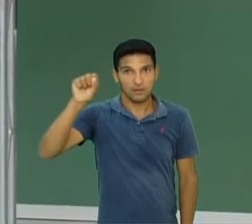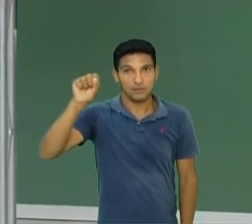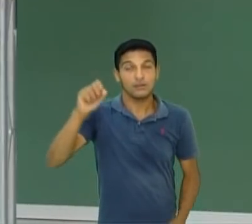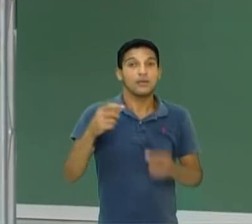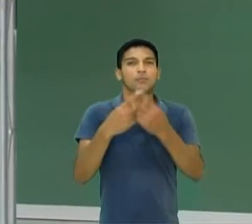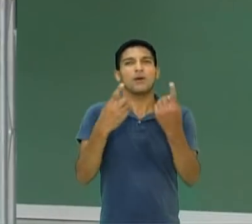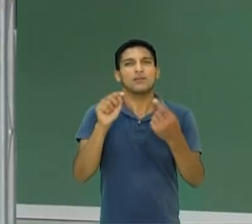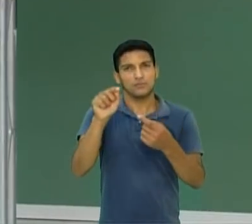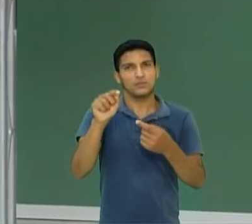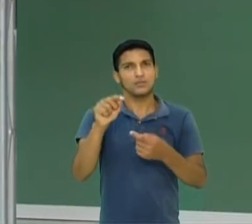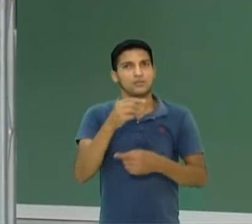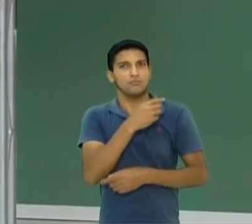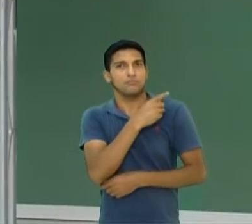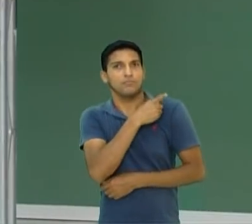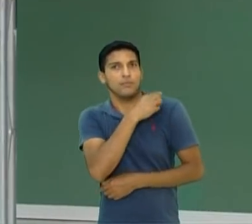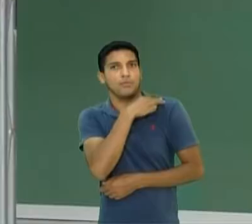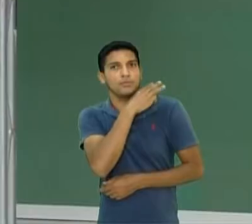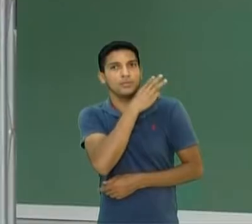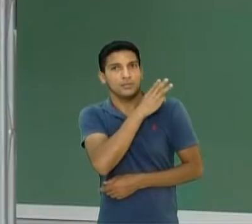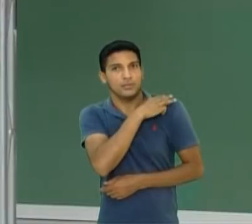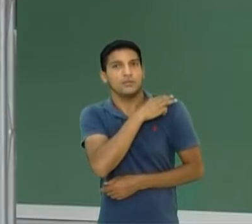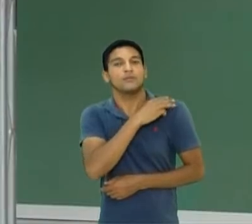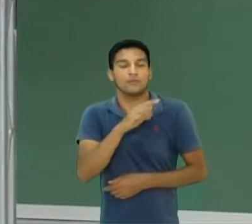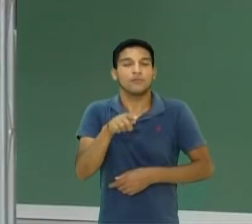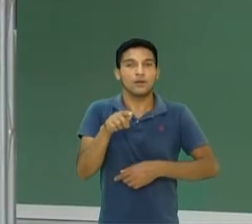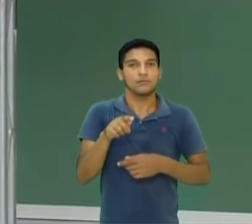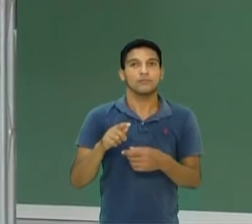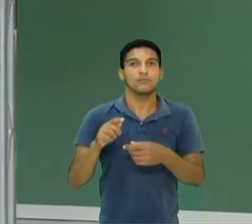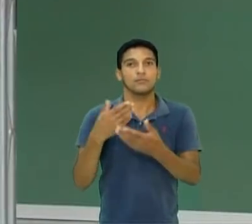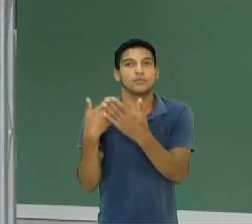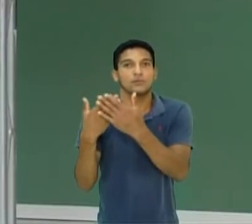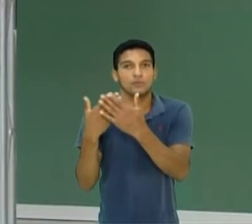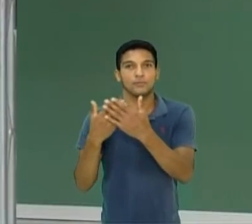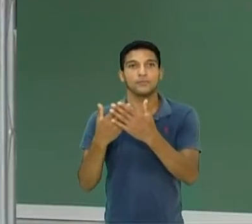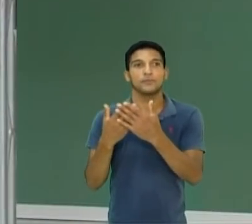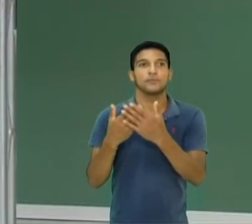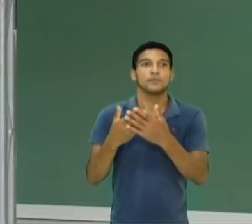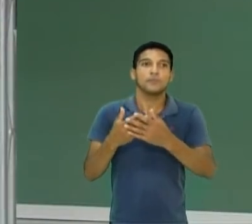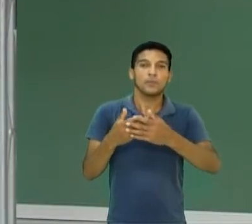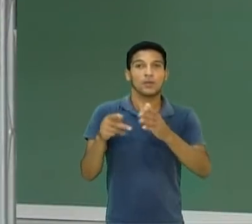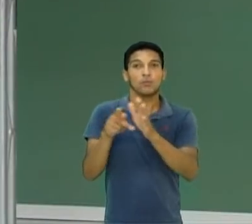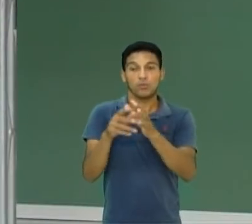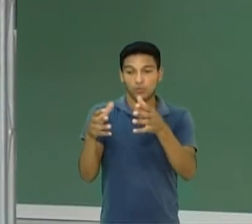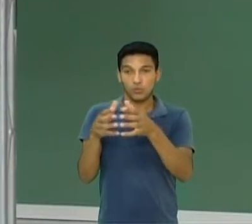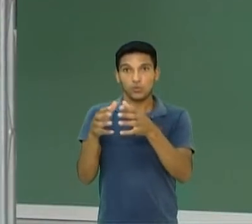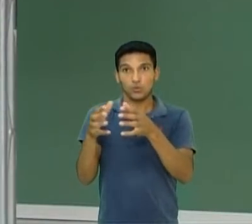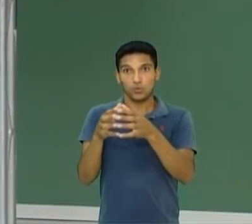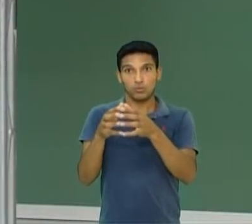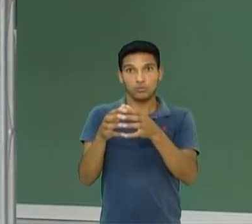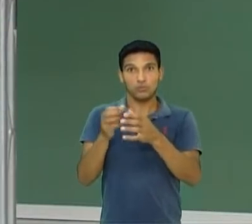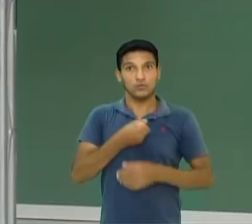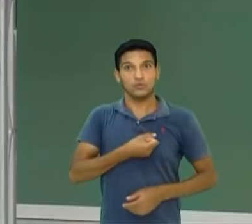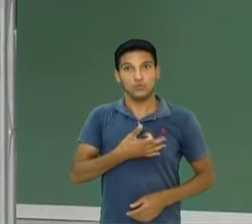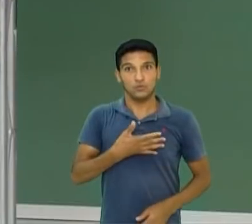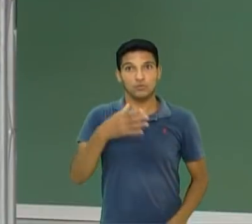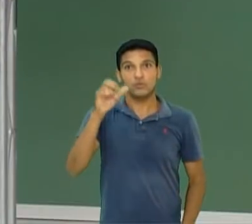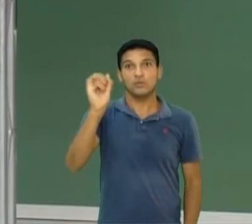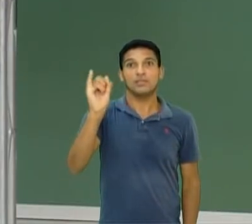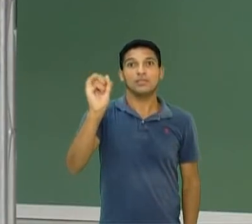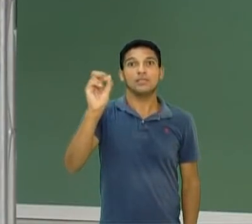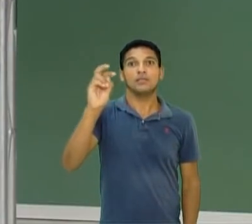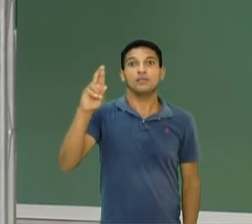de um conjunto. Então vejamos só aqui, ó. O menos 17, ele não pertence aos naturais, então ele